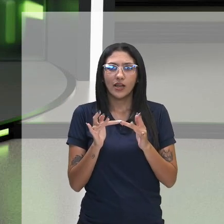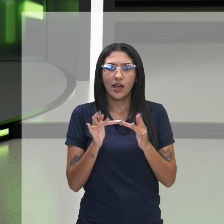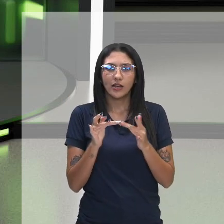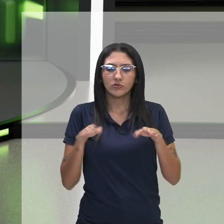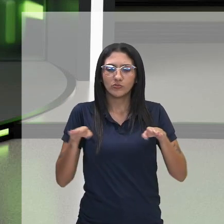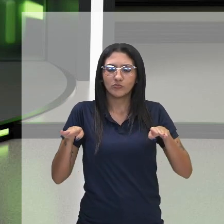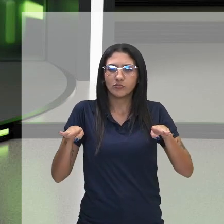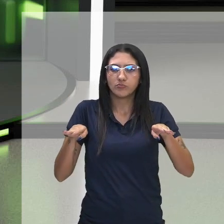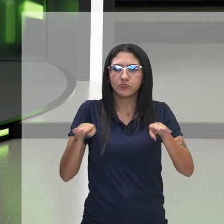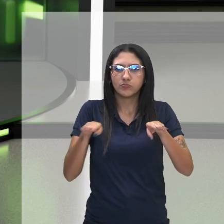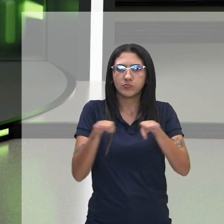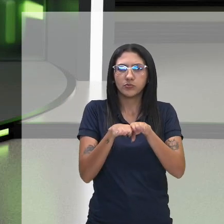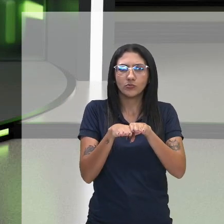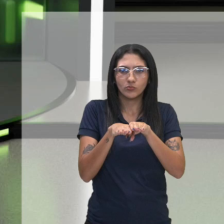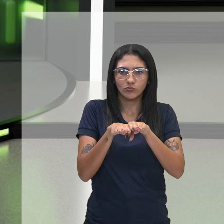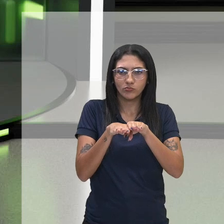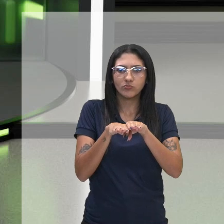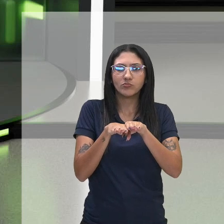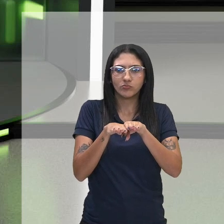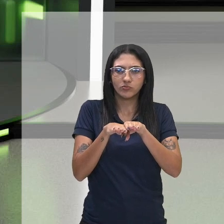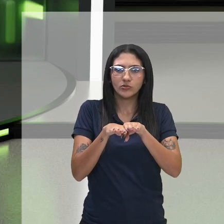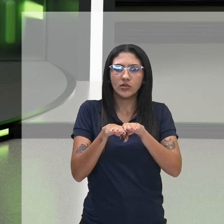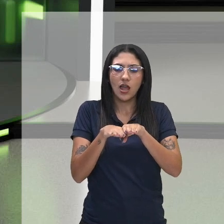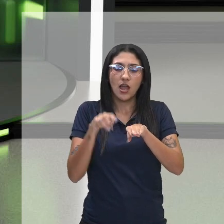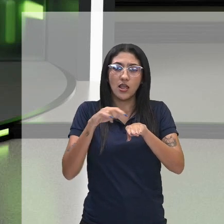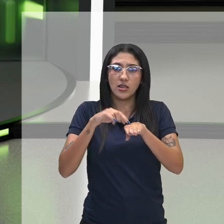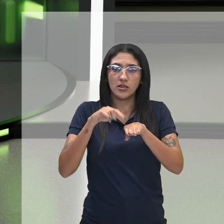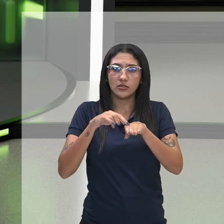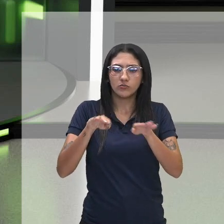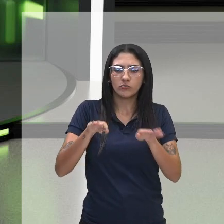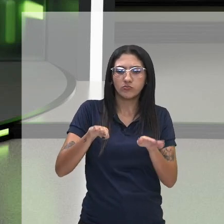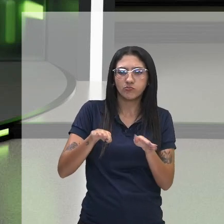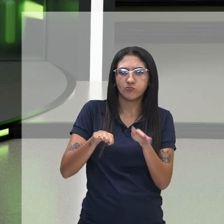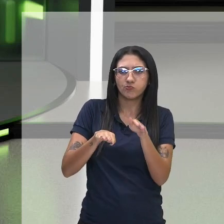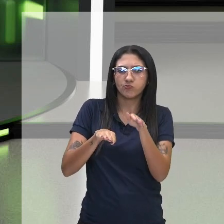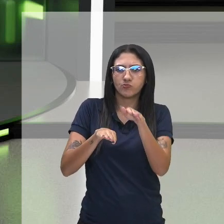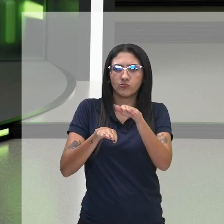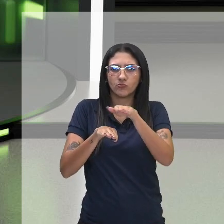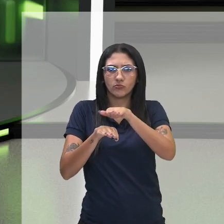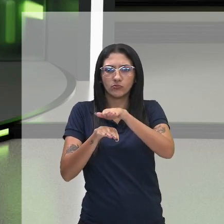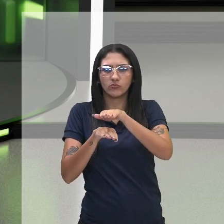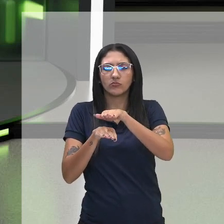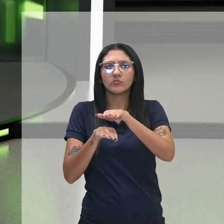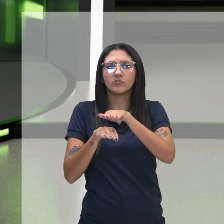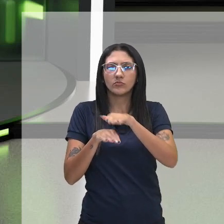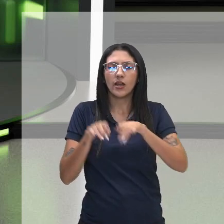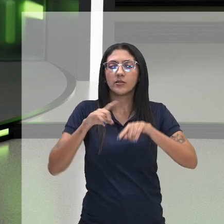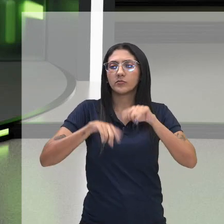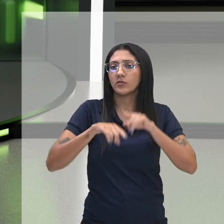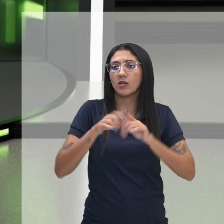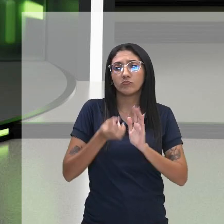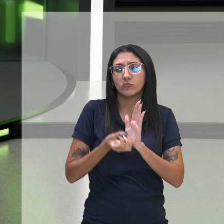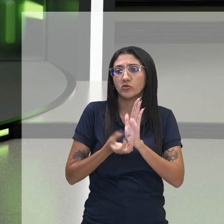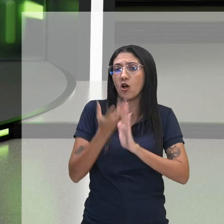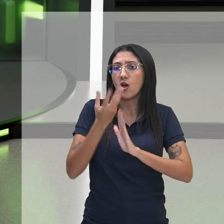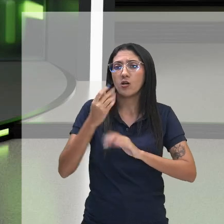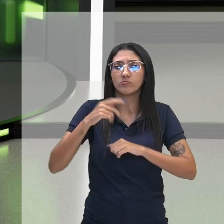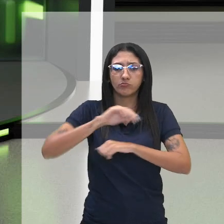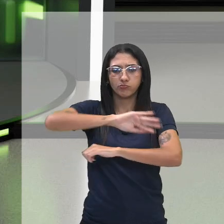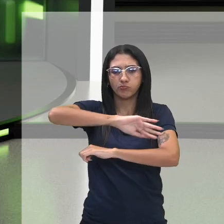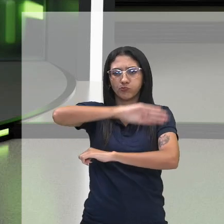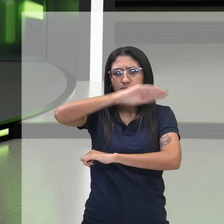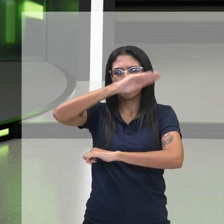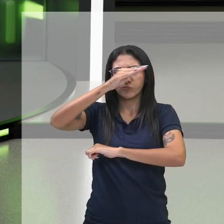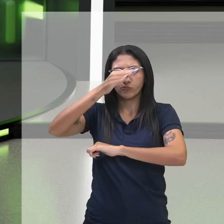umas às outras para cima, formando picos altíssimos, como os Andes e o Himalaia. Né?